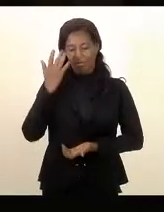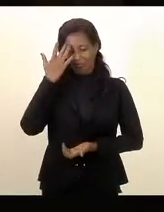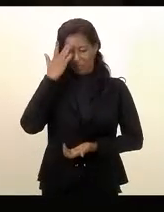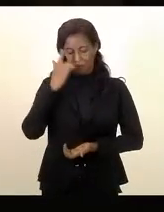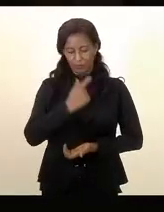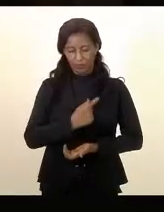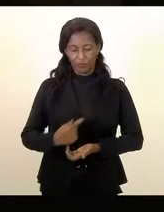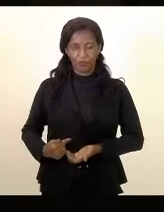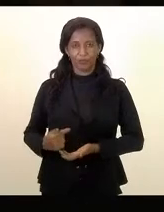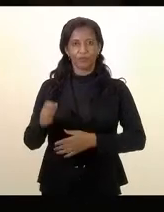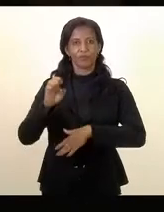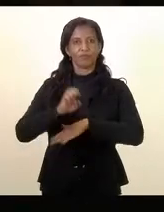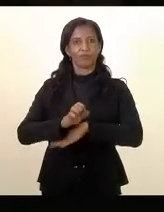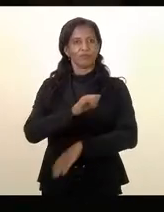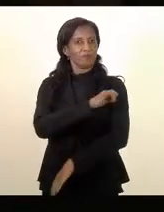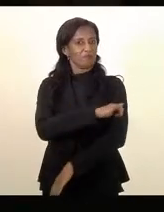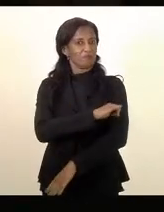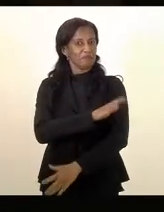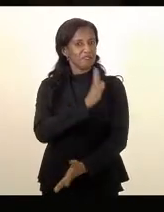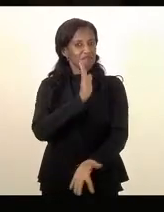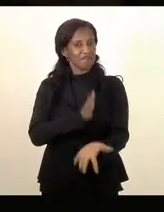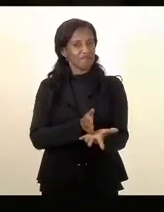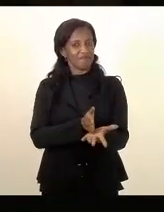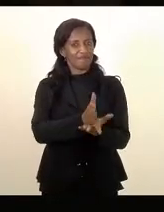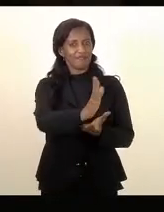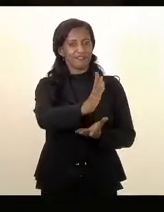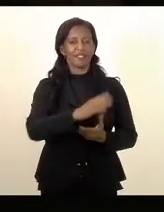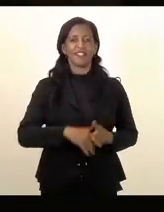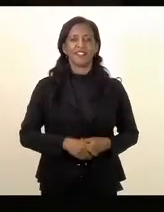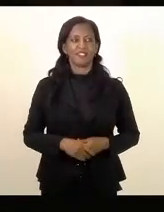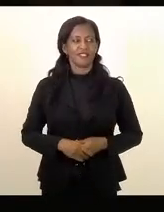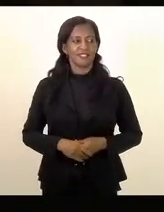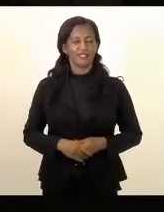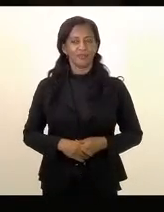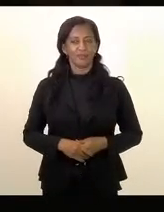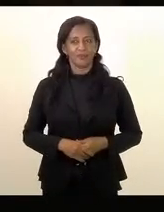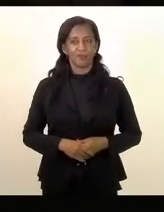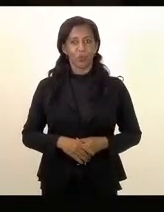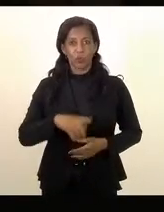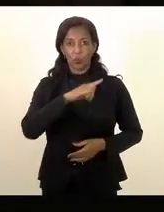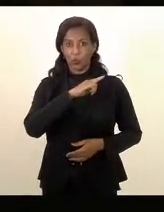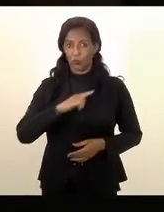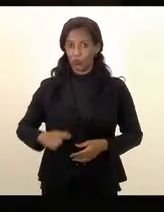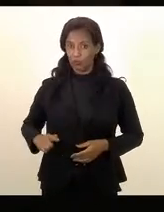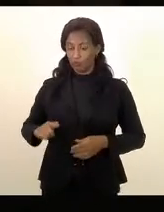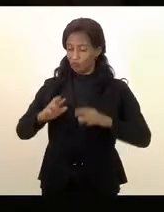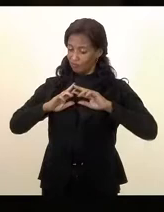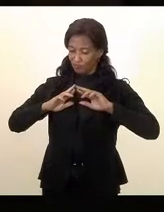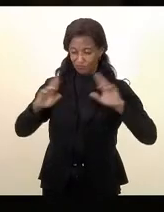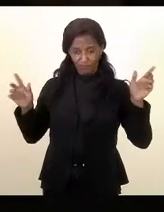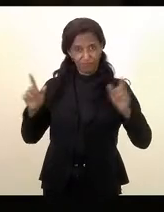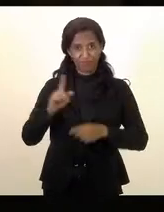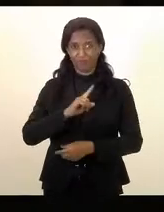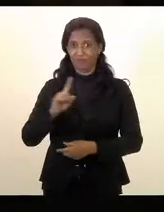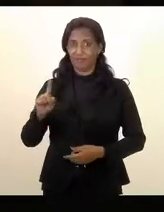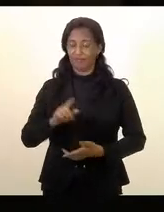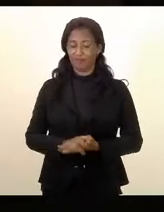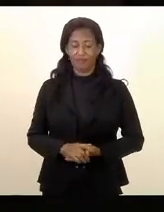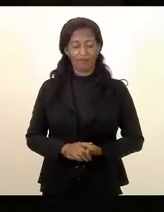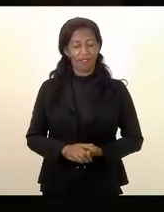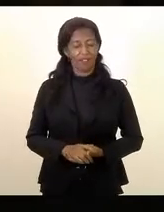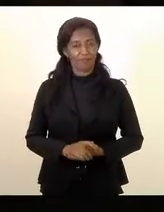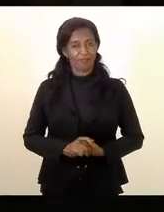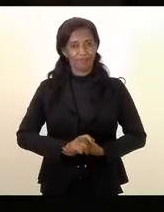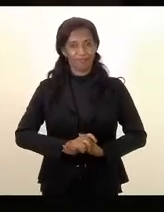o governo do estado do rio de janeiro vai nessa linha o governo do estado não é diferente não não é diferente